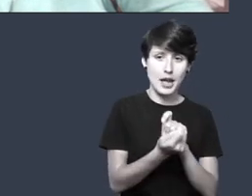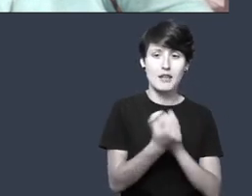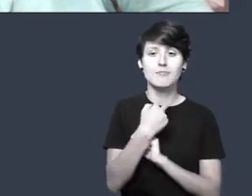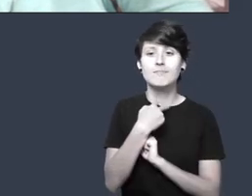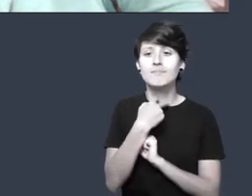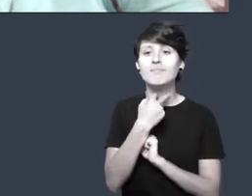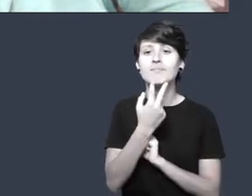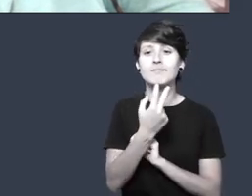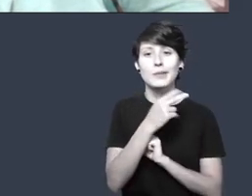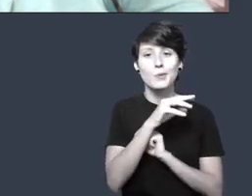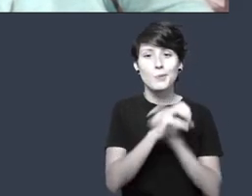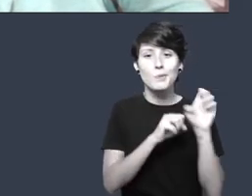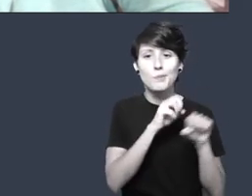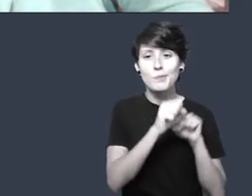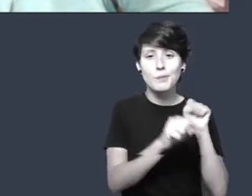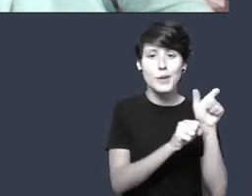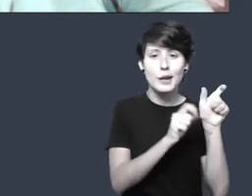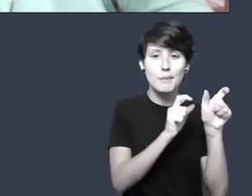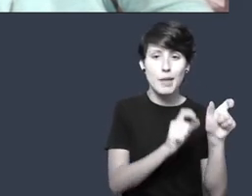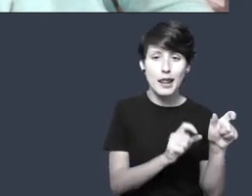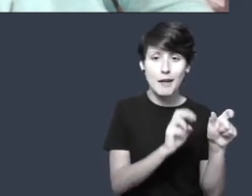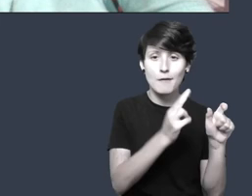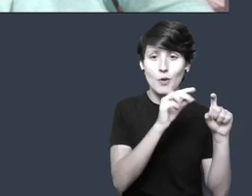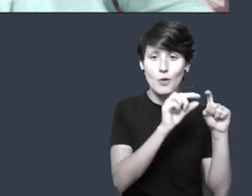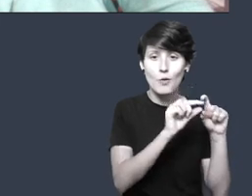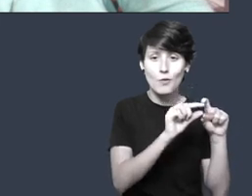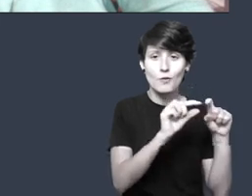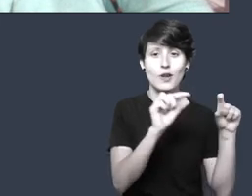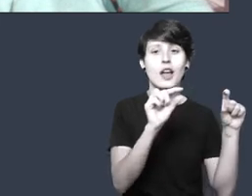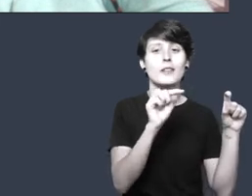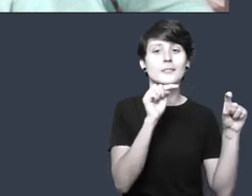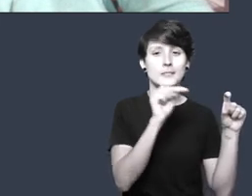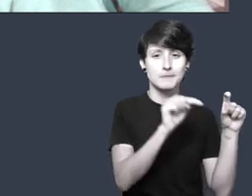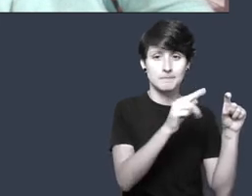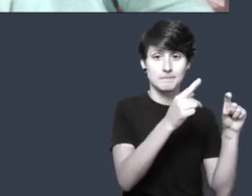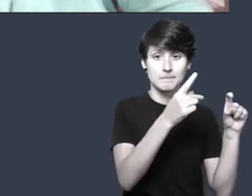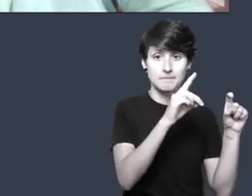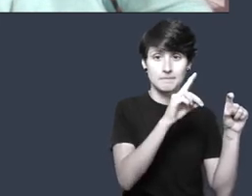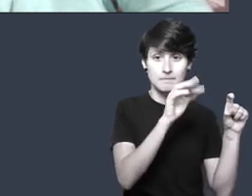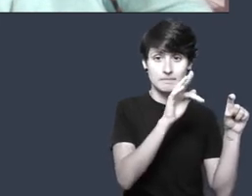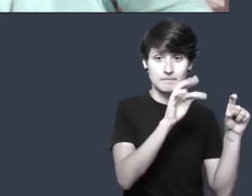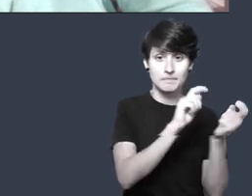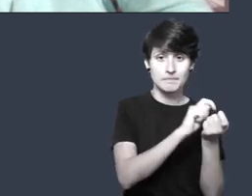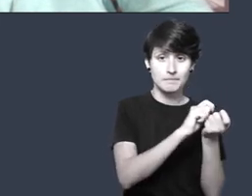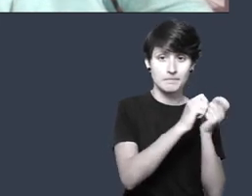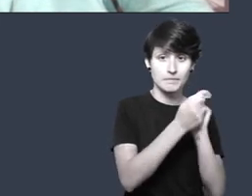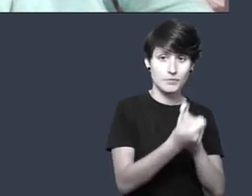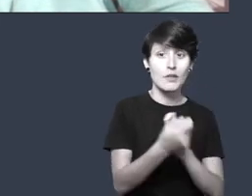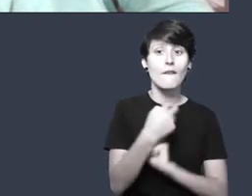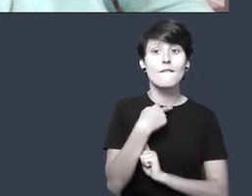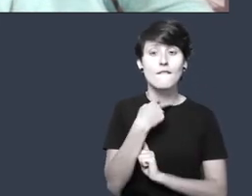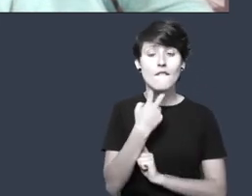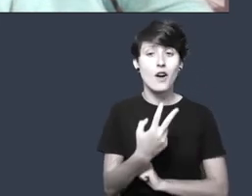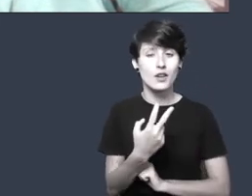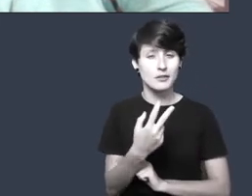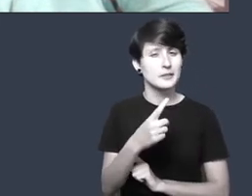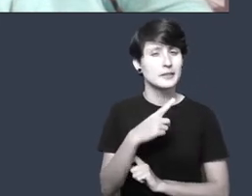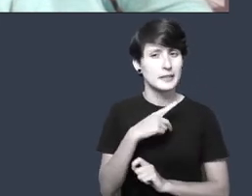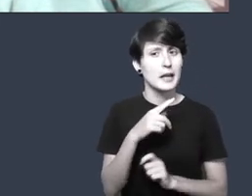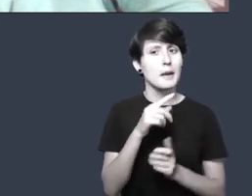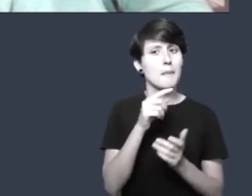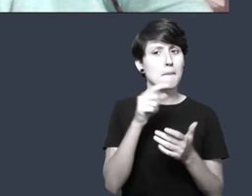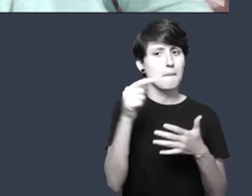as palavras ou as sentenças, os textos que estão em PDF, e aí transformam em áudio. Então, tem muitas